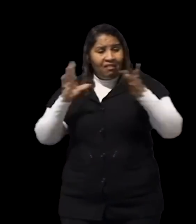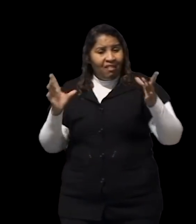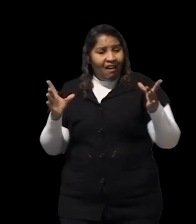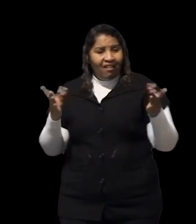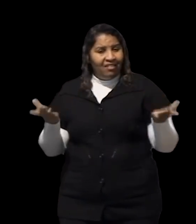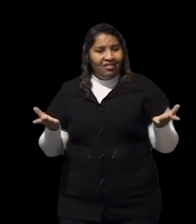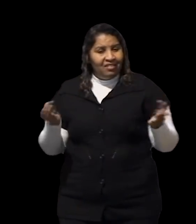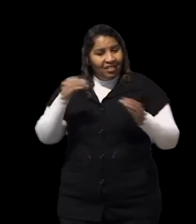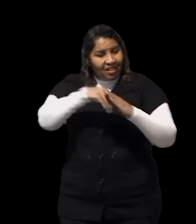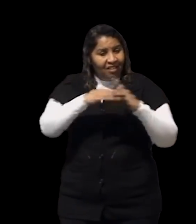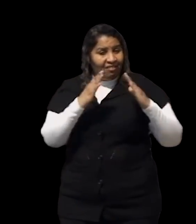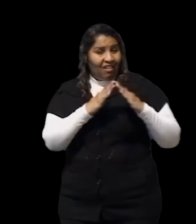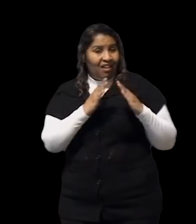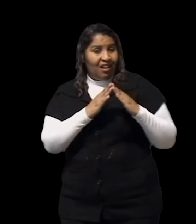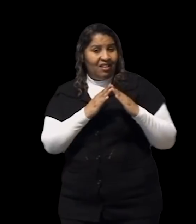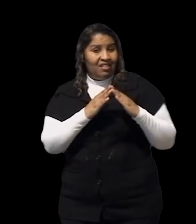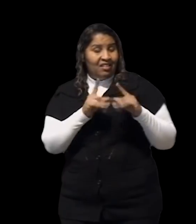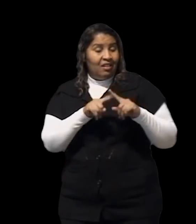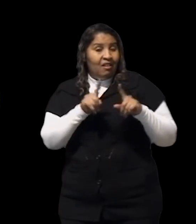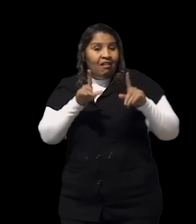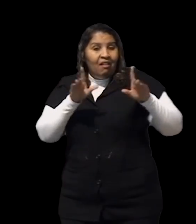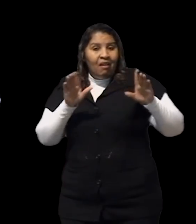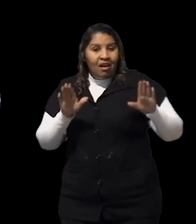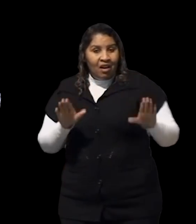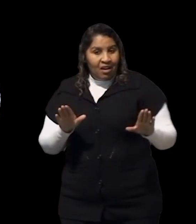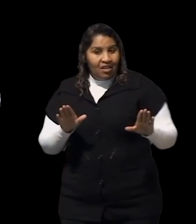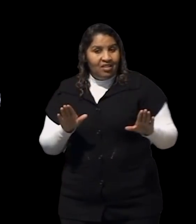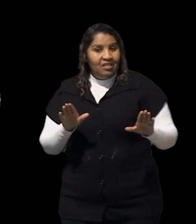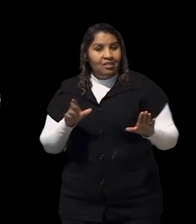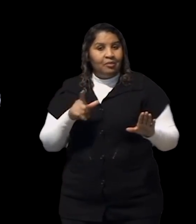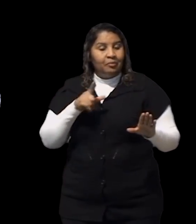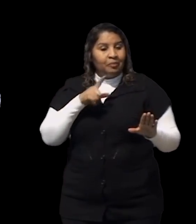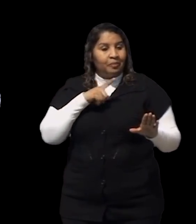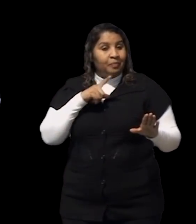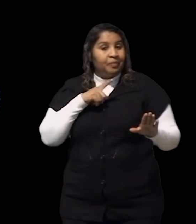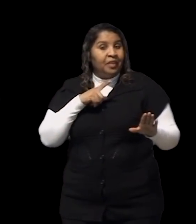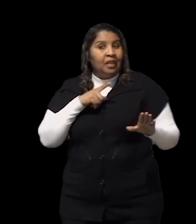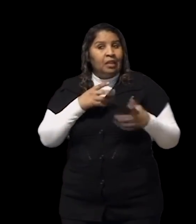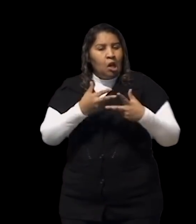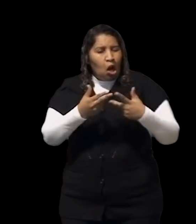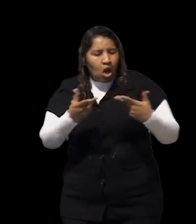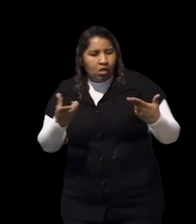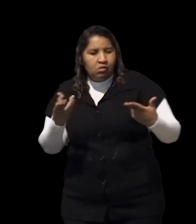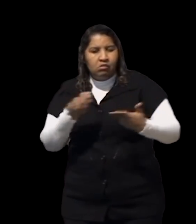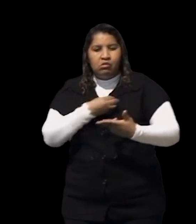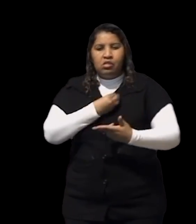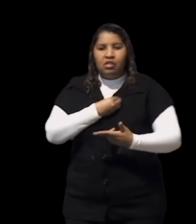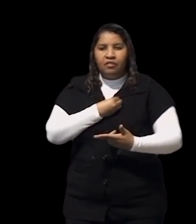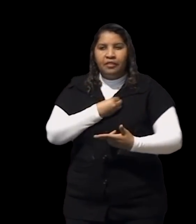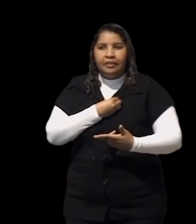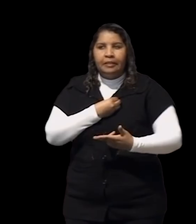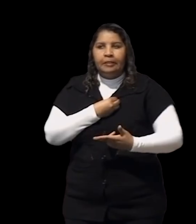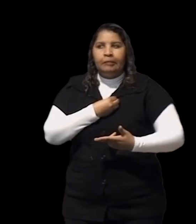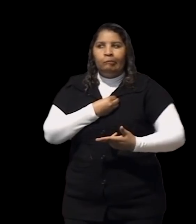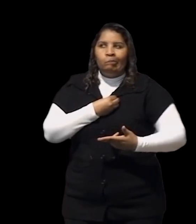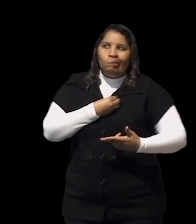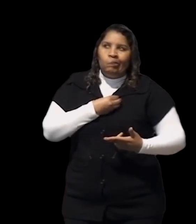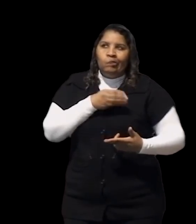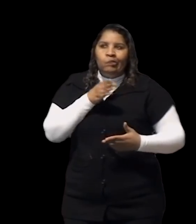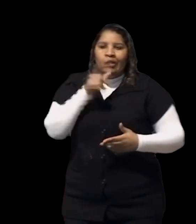existem Marcas Na vida daqueles e órfãos de Deus